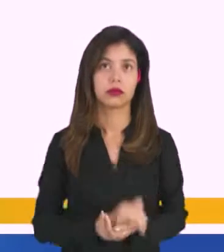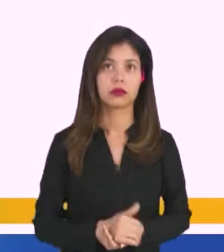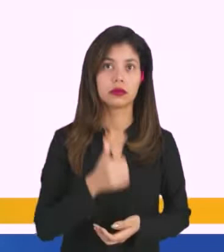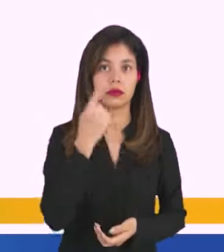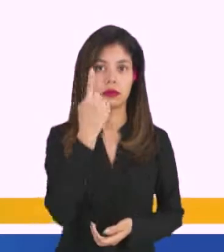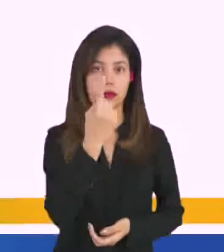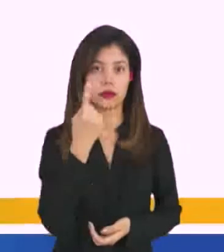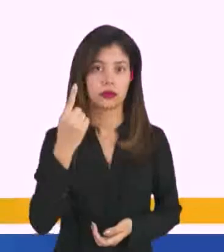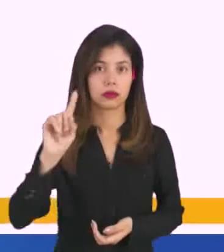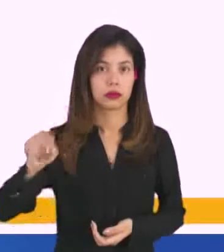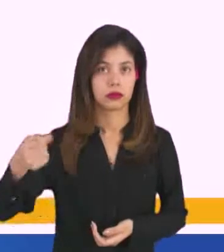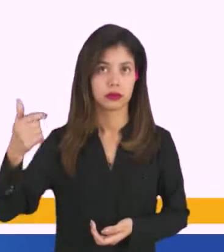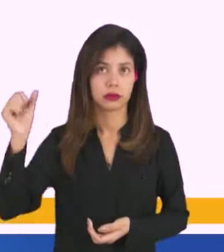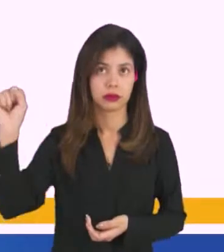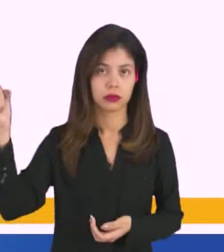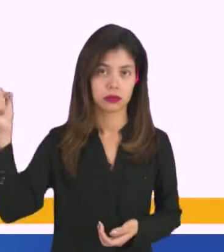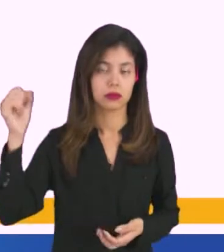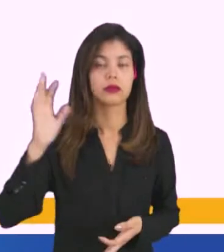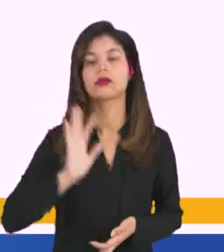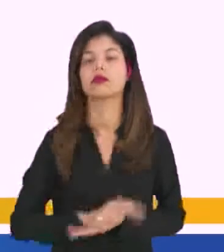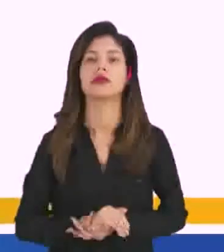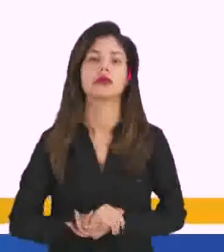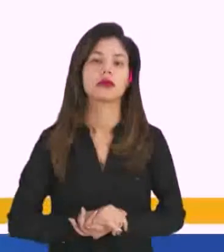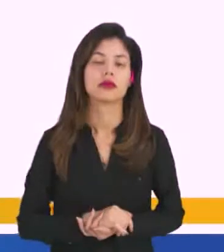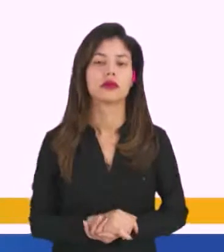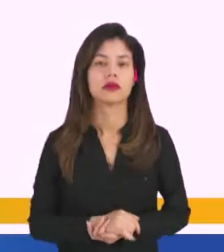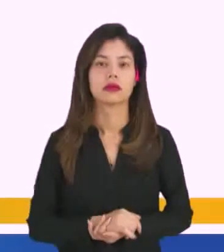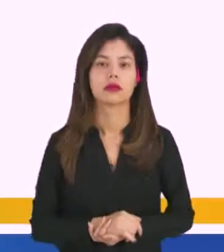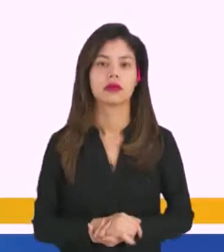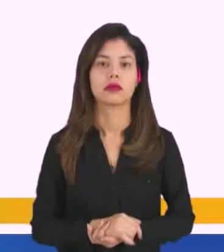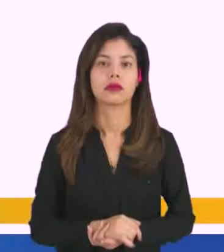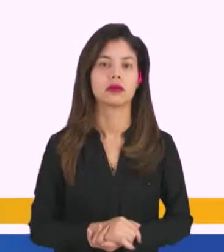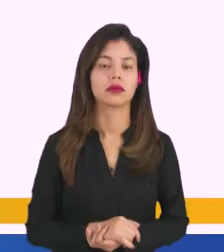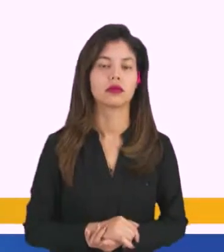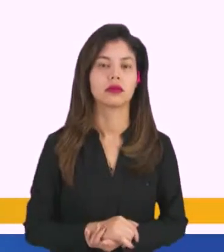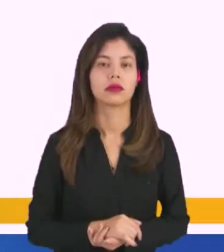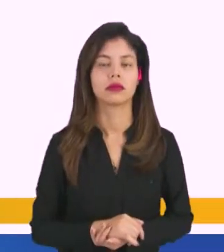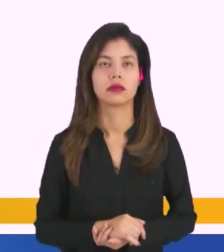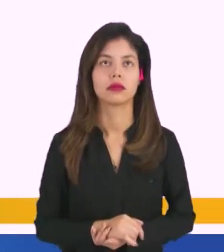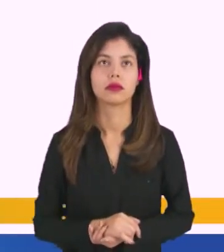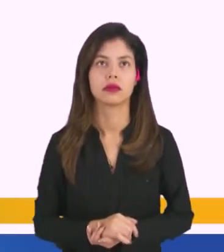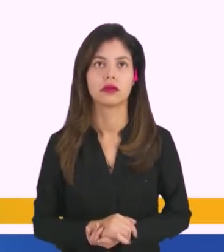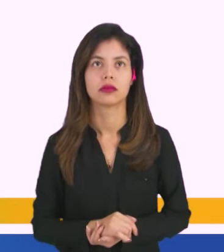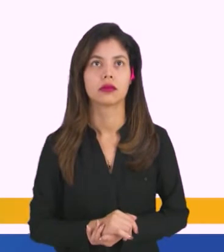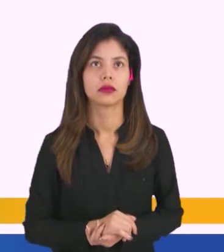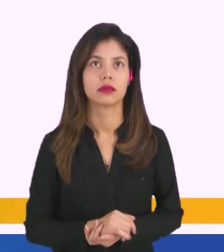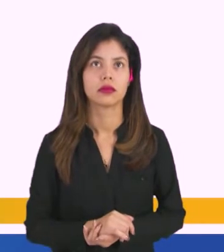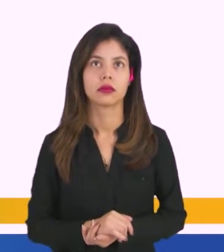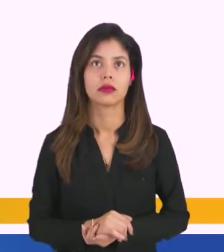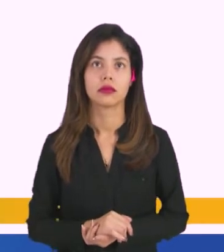o total, que é 17. Então, nós vamos chegar em um percentual de 11,8%.